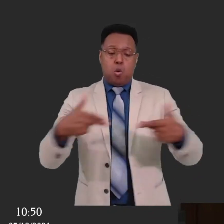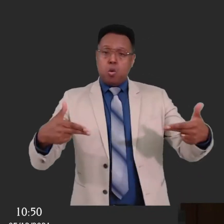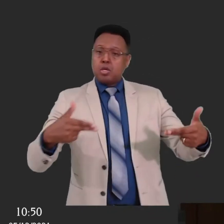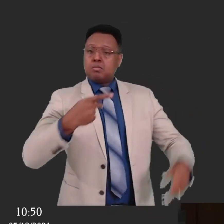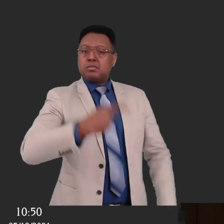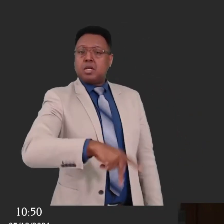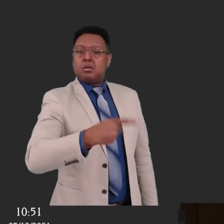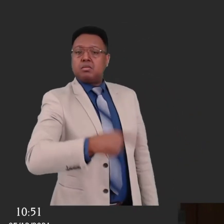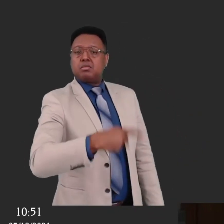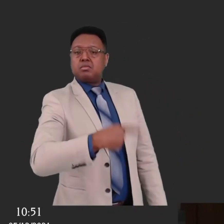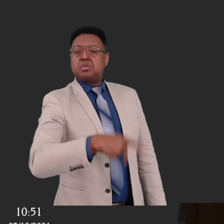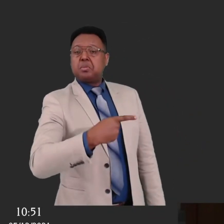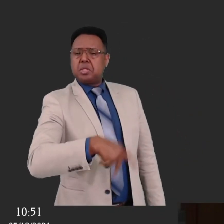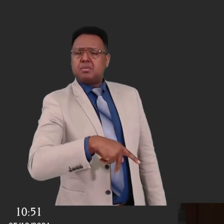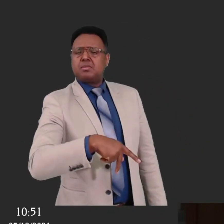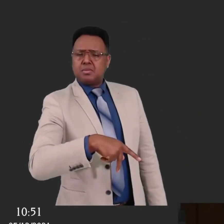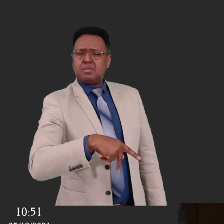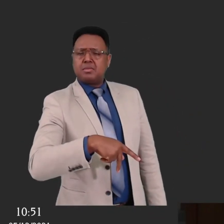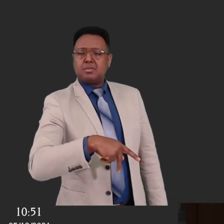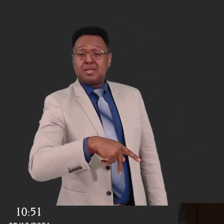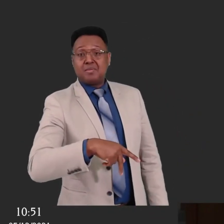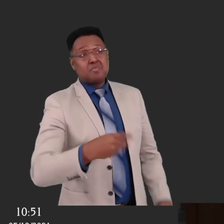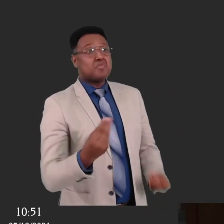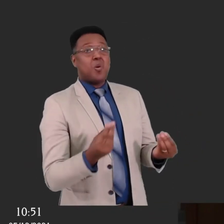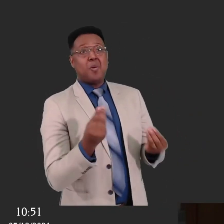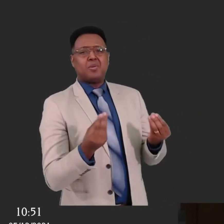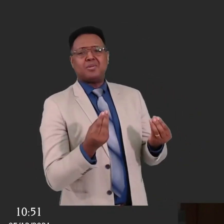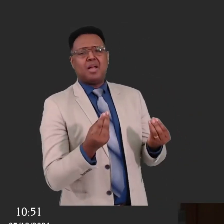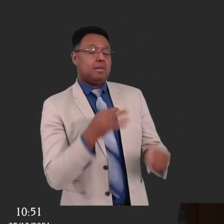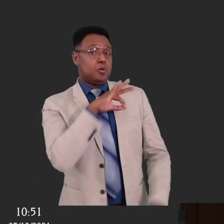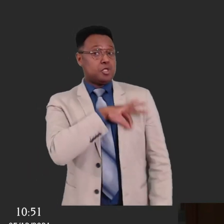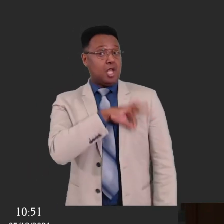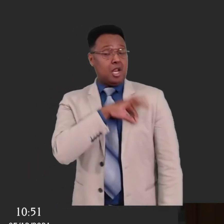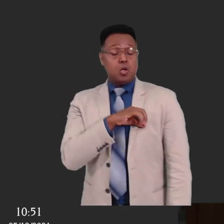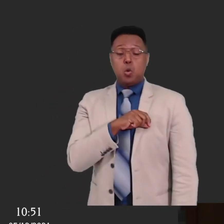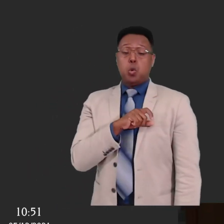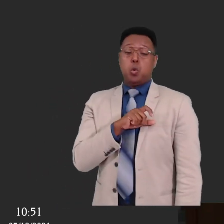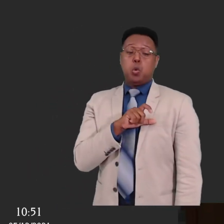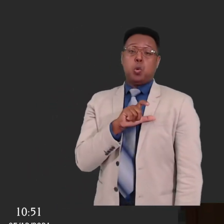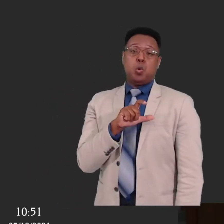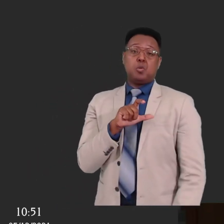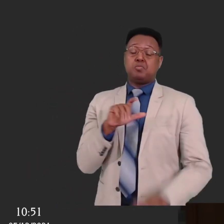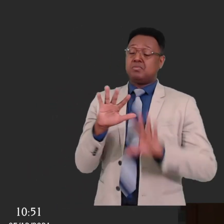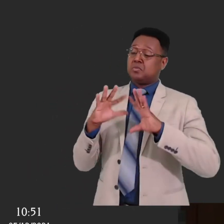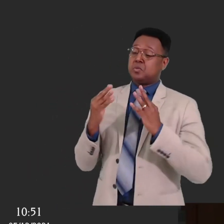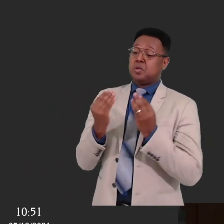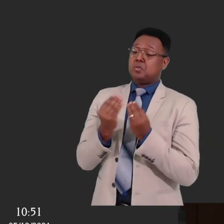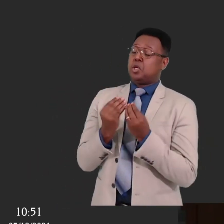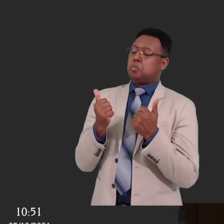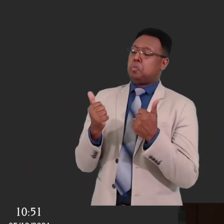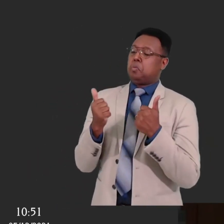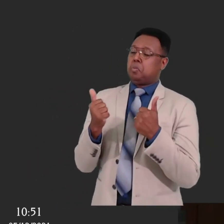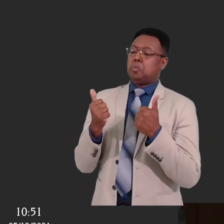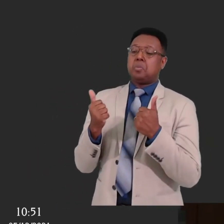não é? Consolado pelo salário, pela saúde, pela família. Tem muita gente, não, eu